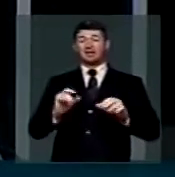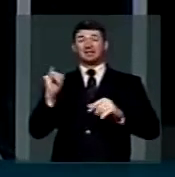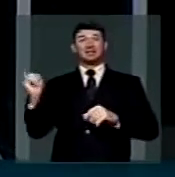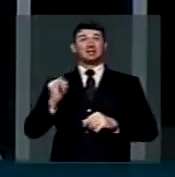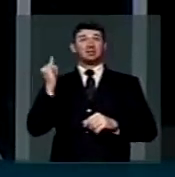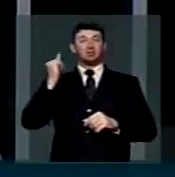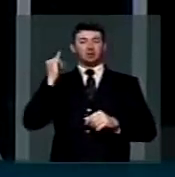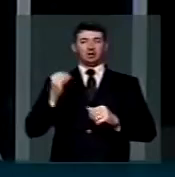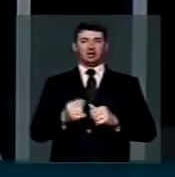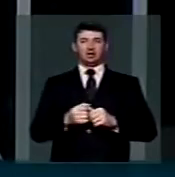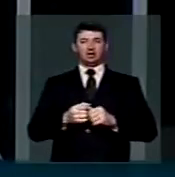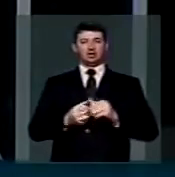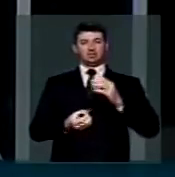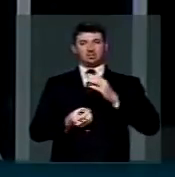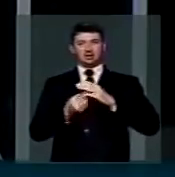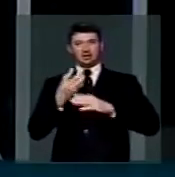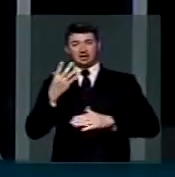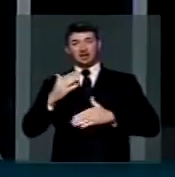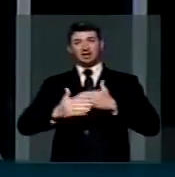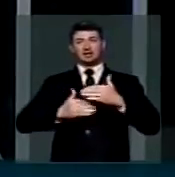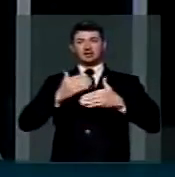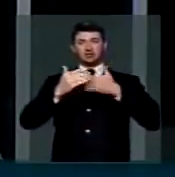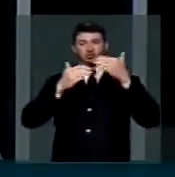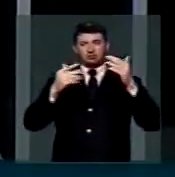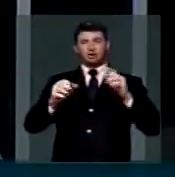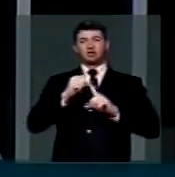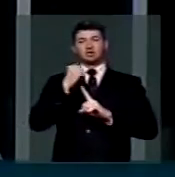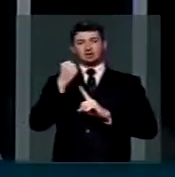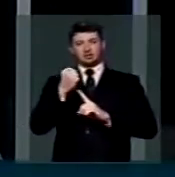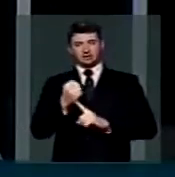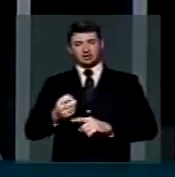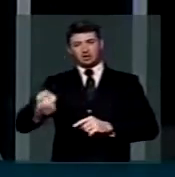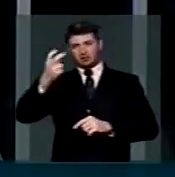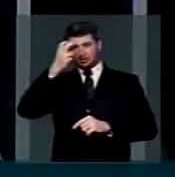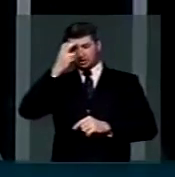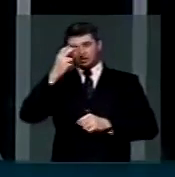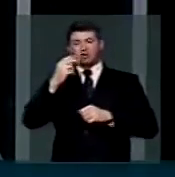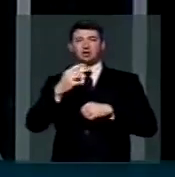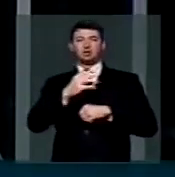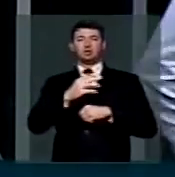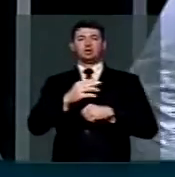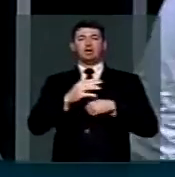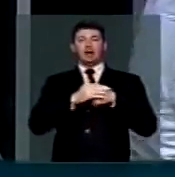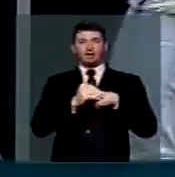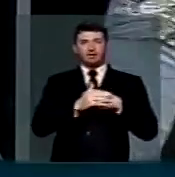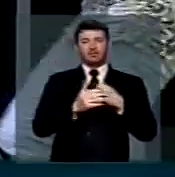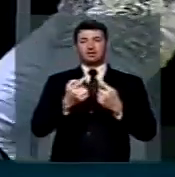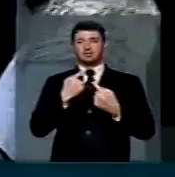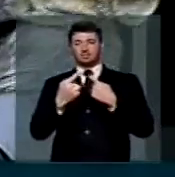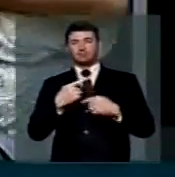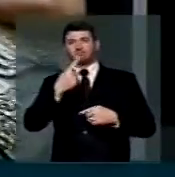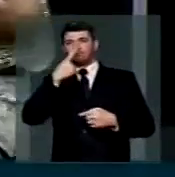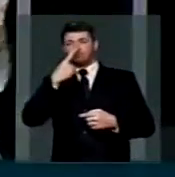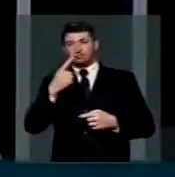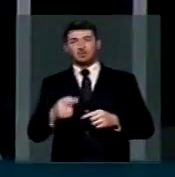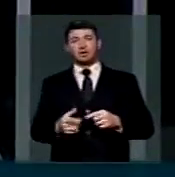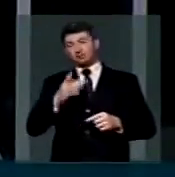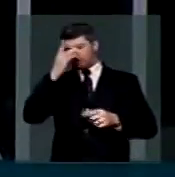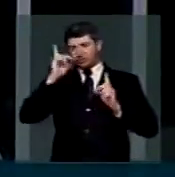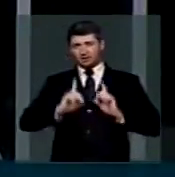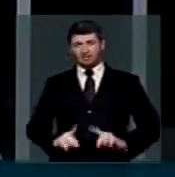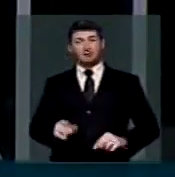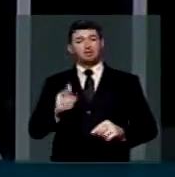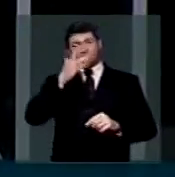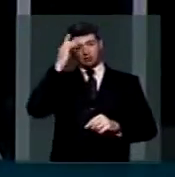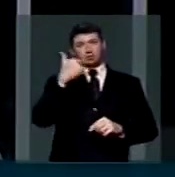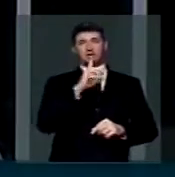fundamental de criação e de desenvolvimento social, intelectual, afetivo, tanto para os alunos com deficiência, para os demais